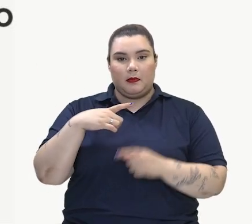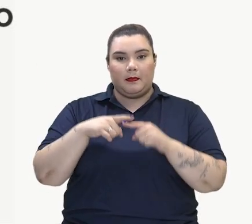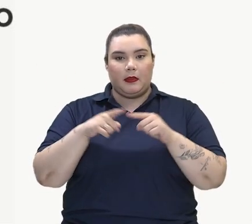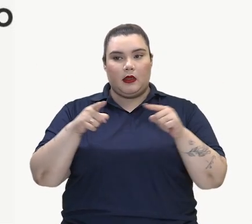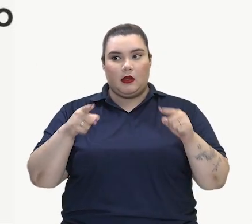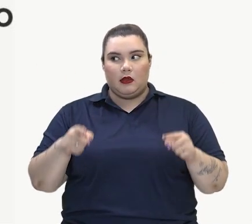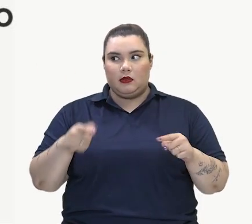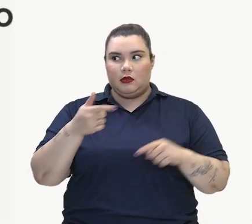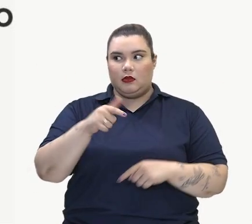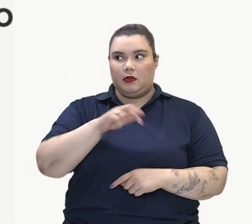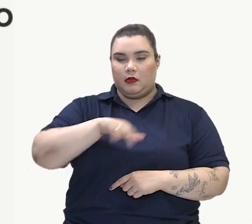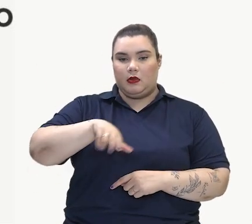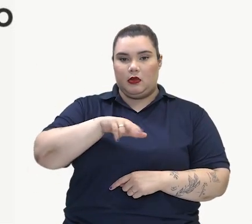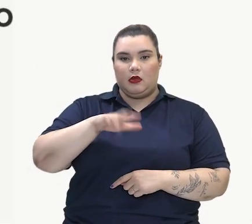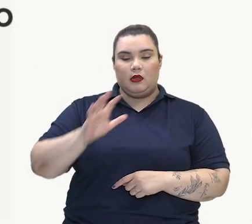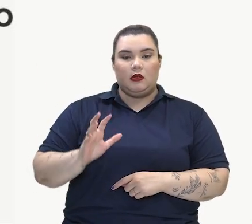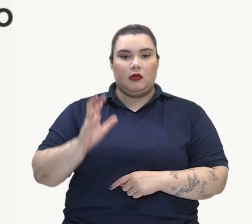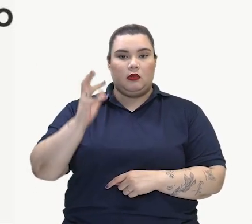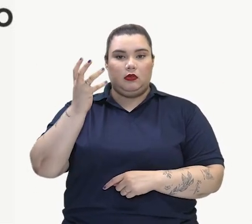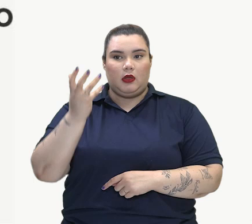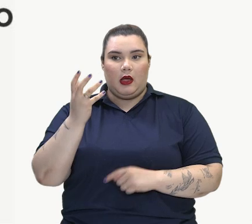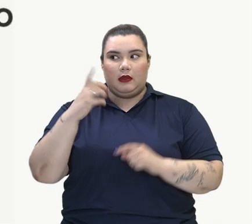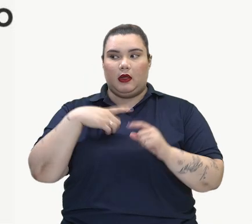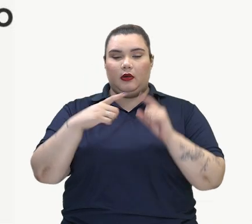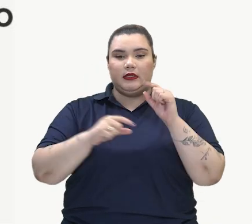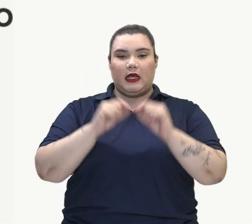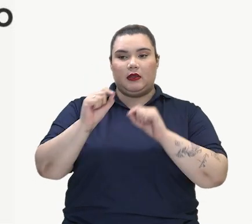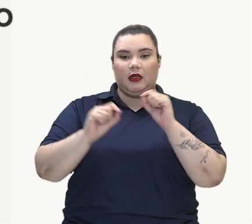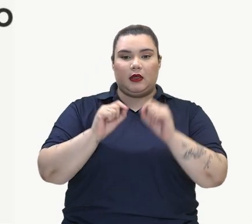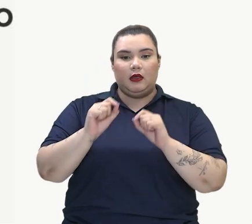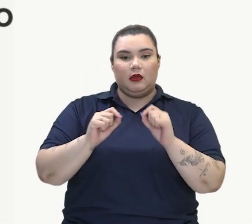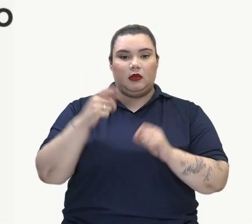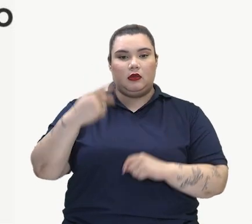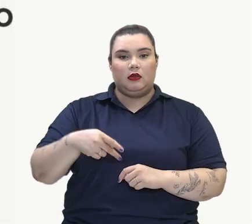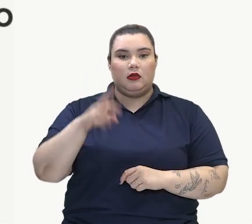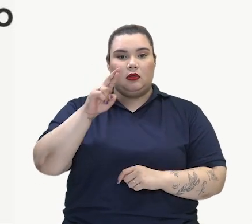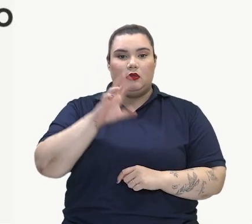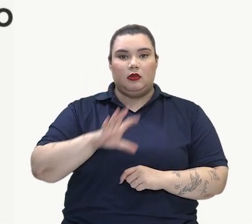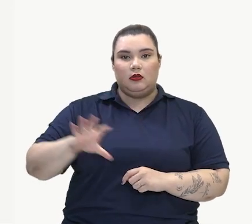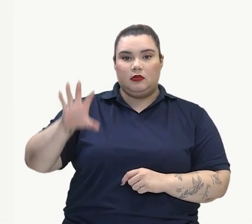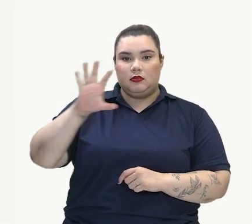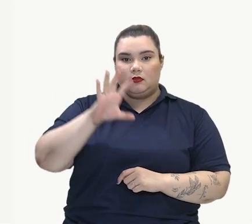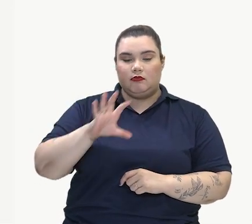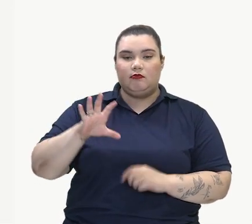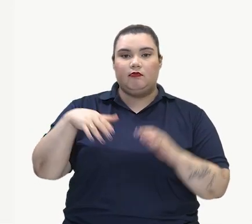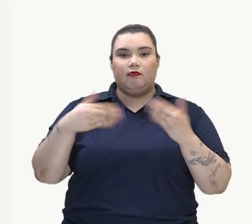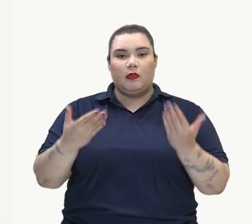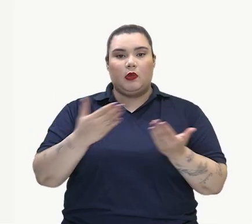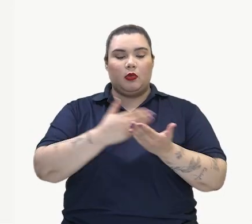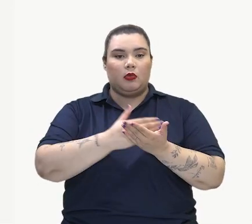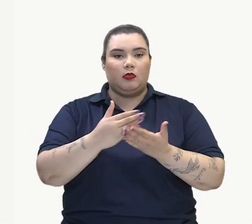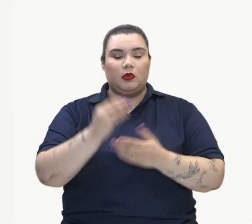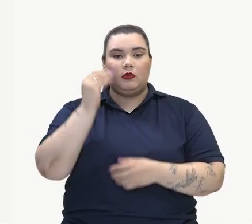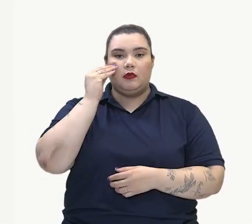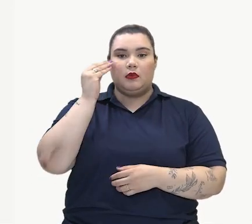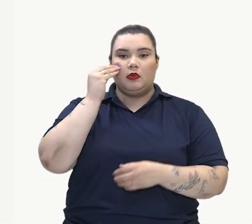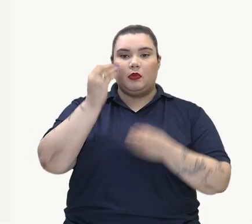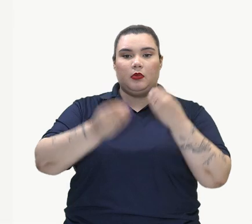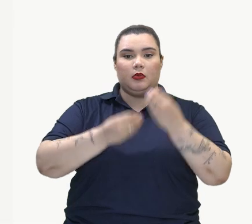esses altos índices de desmatamento que a gente tem na nossa região. A gente começa a verificar esses altos índices a partir daqui, dos